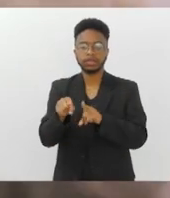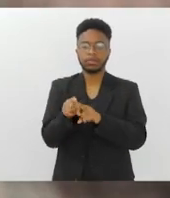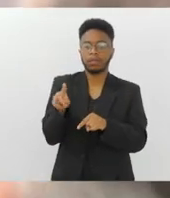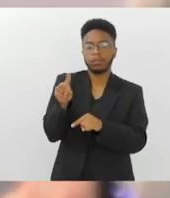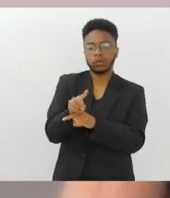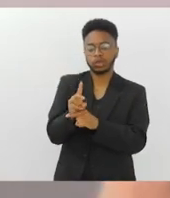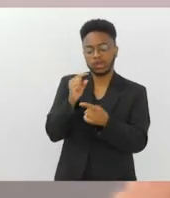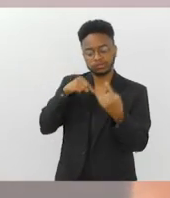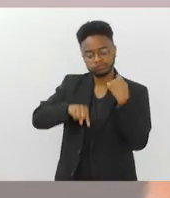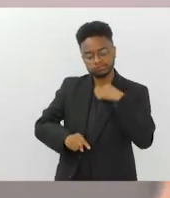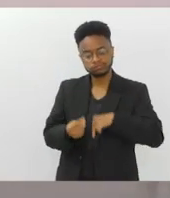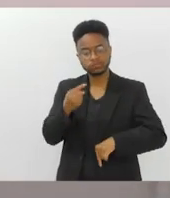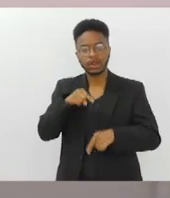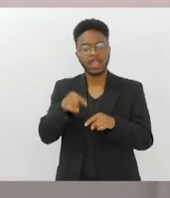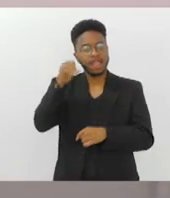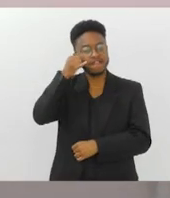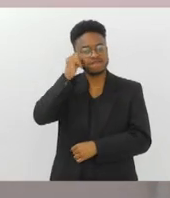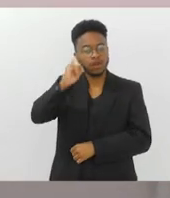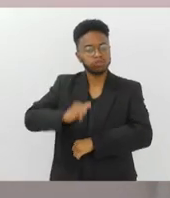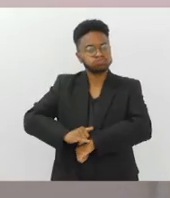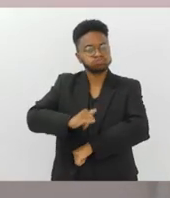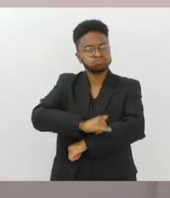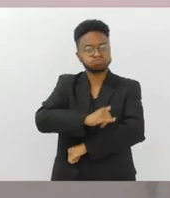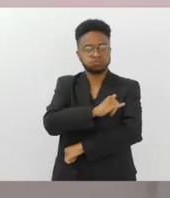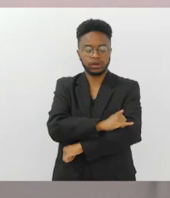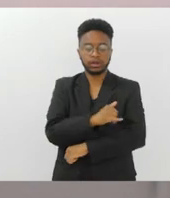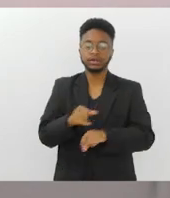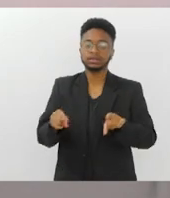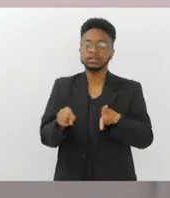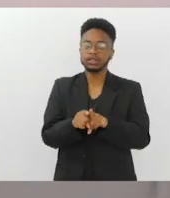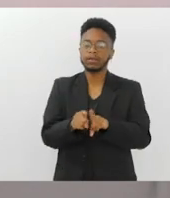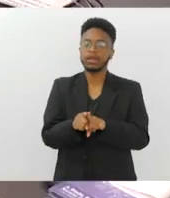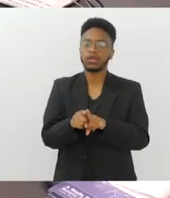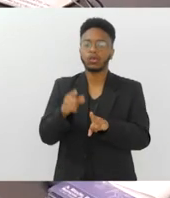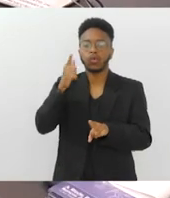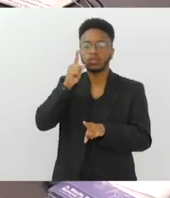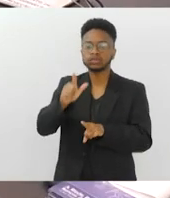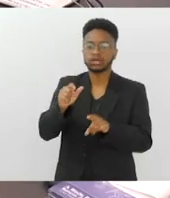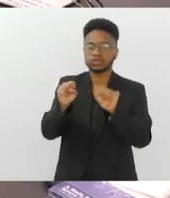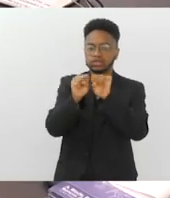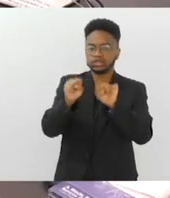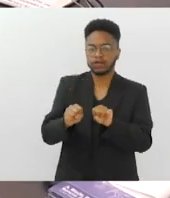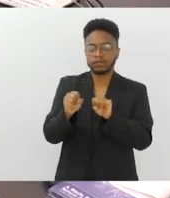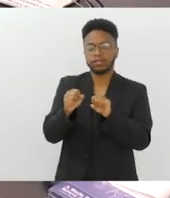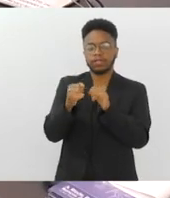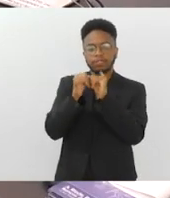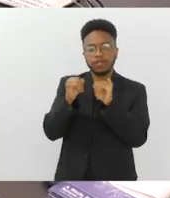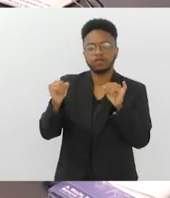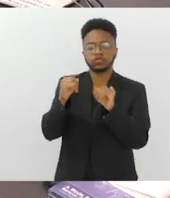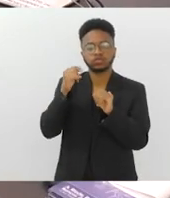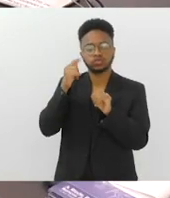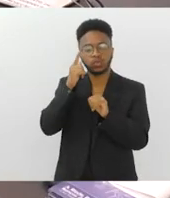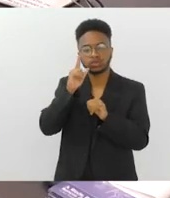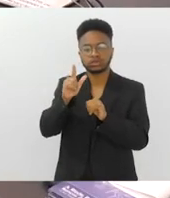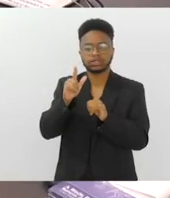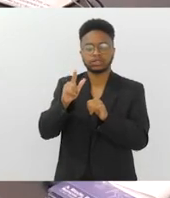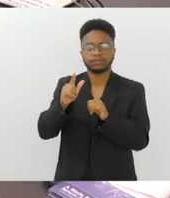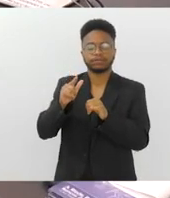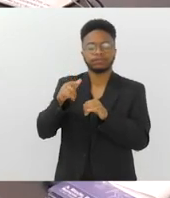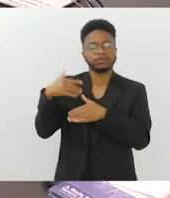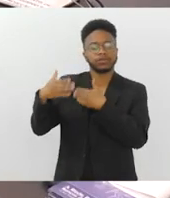imunológico, previne a obesidade e o sobrepeso, desenvolve o sistema nervoso, contribuindo para o crescimento e